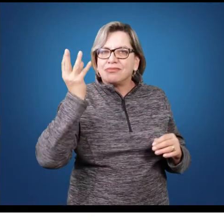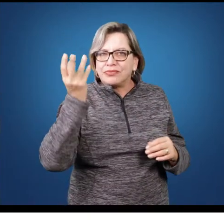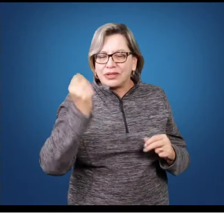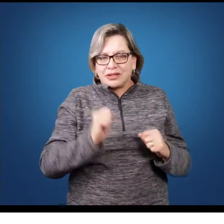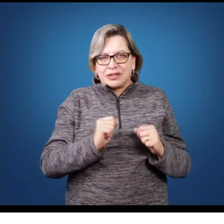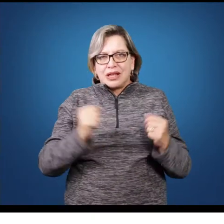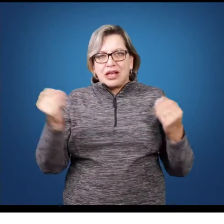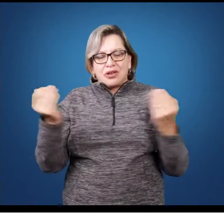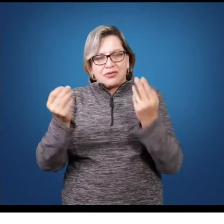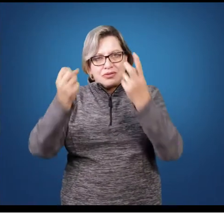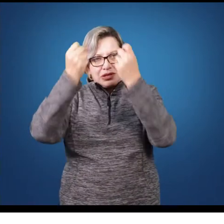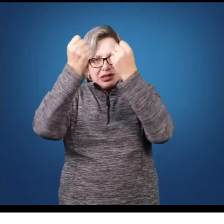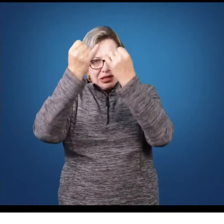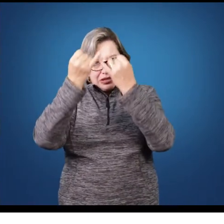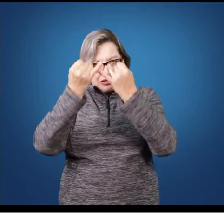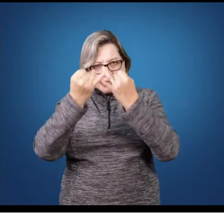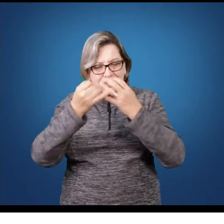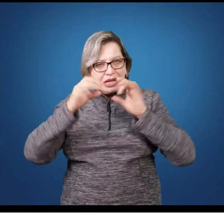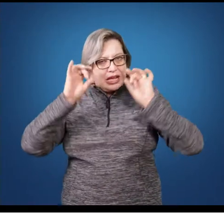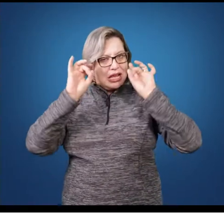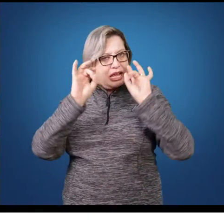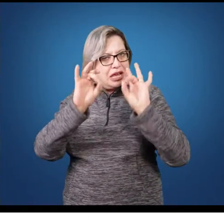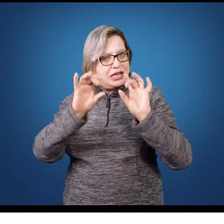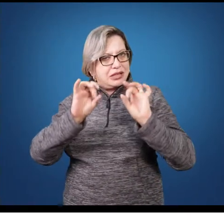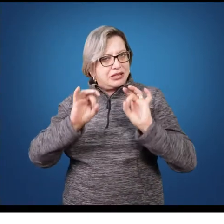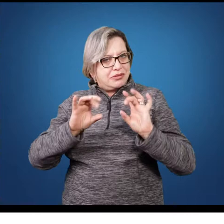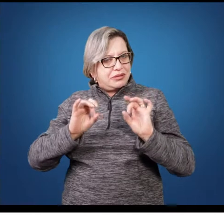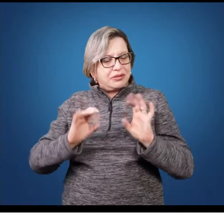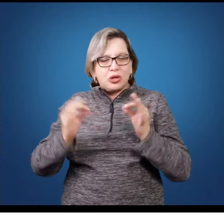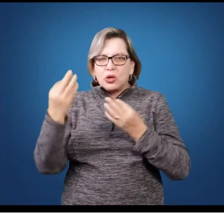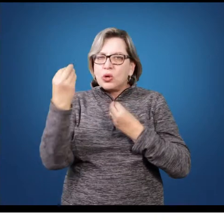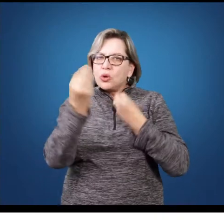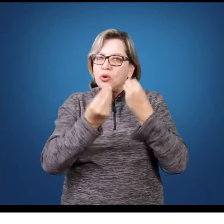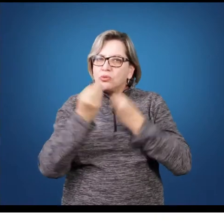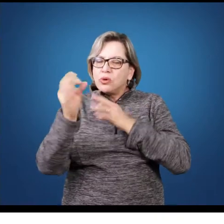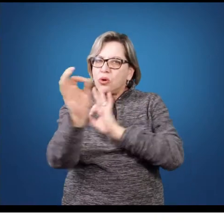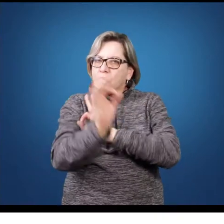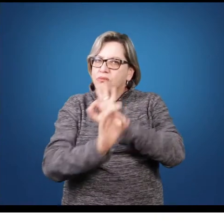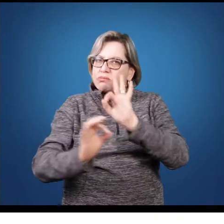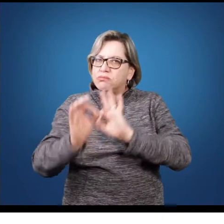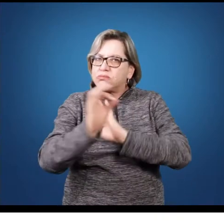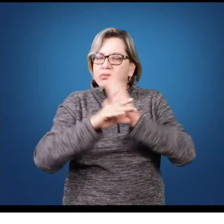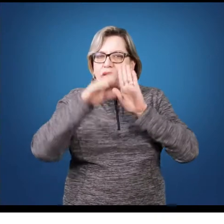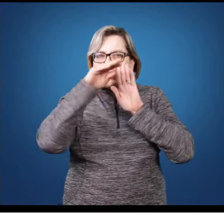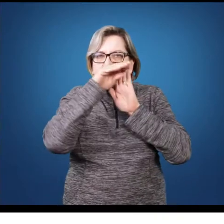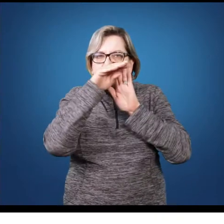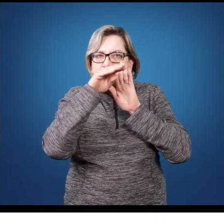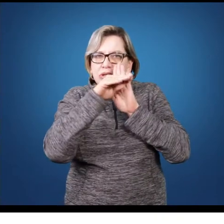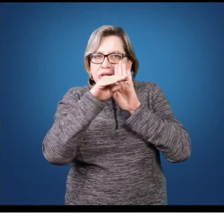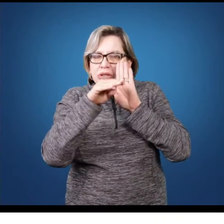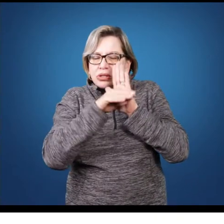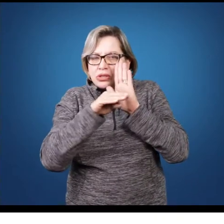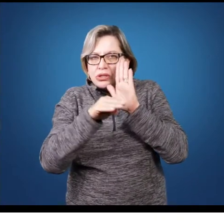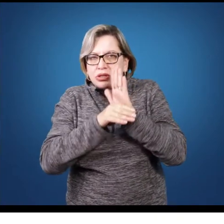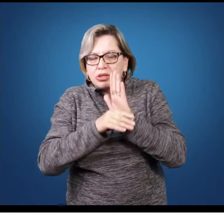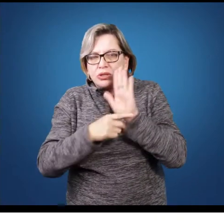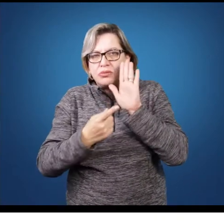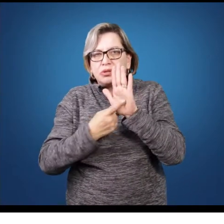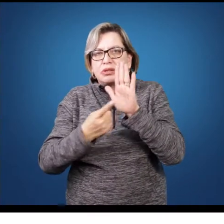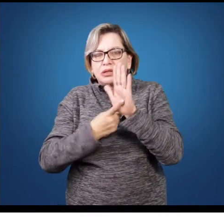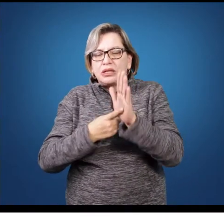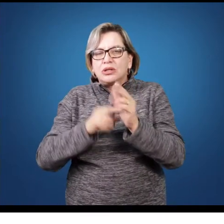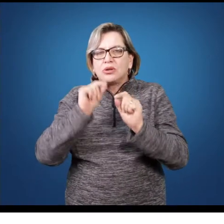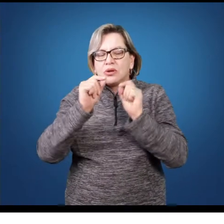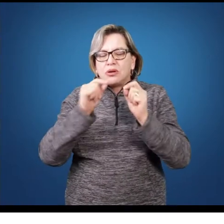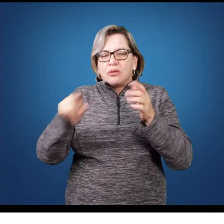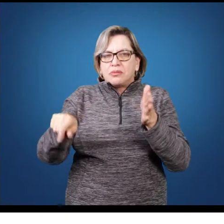Então, falaremos especificamente sobre a estruturação de um projeto de pesquisa baseado principalmente na